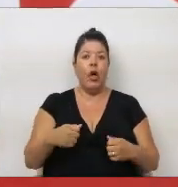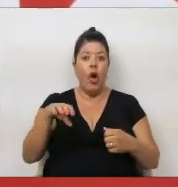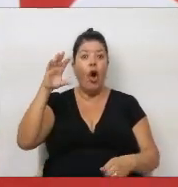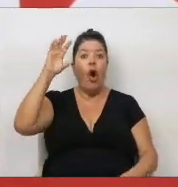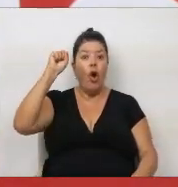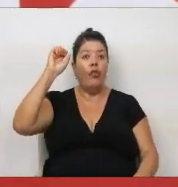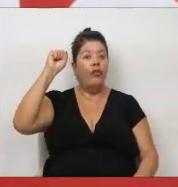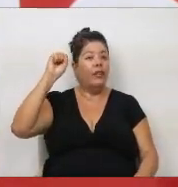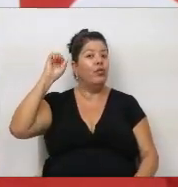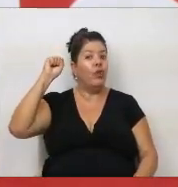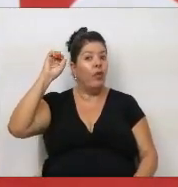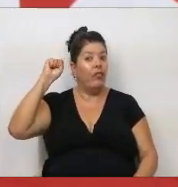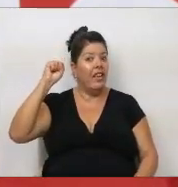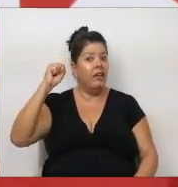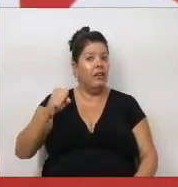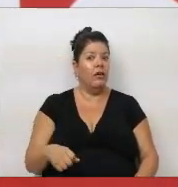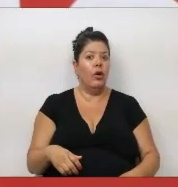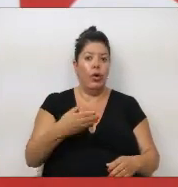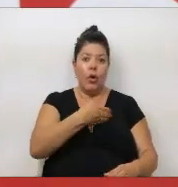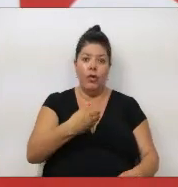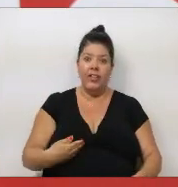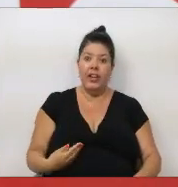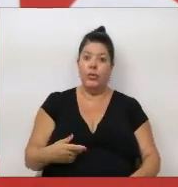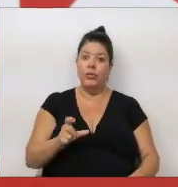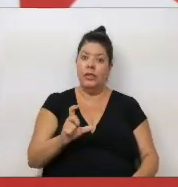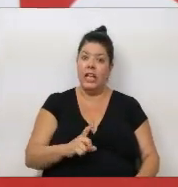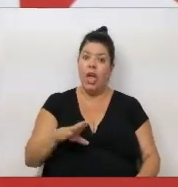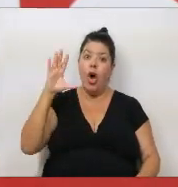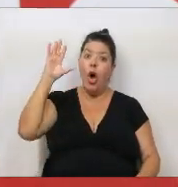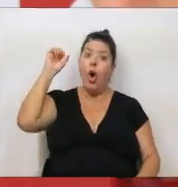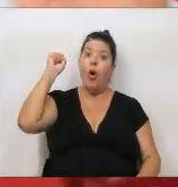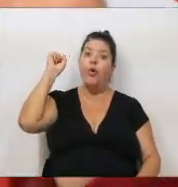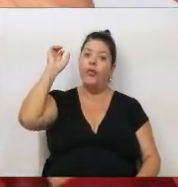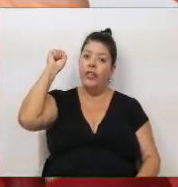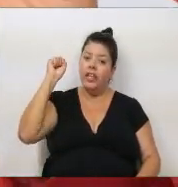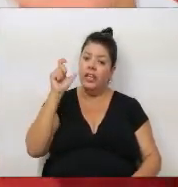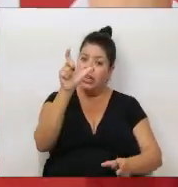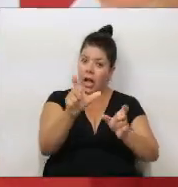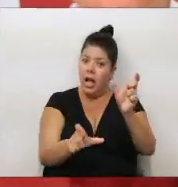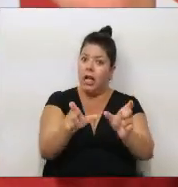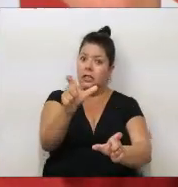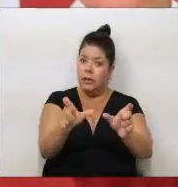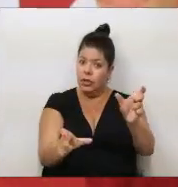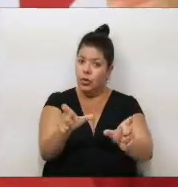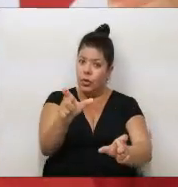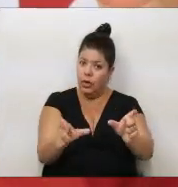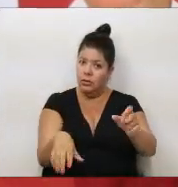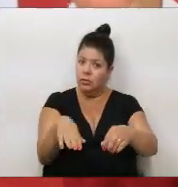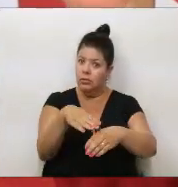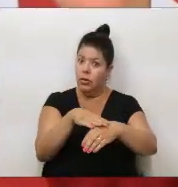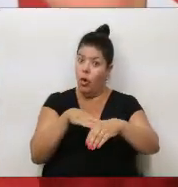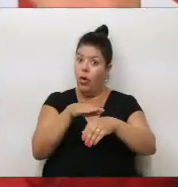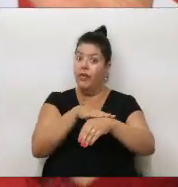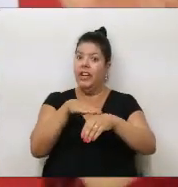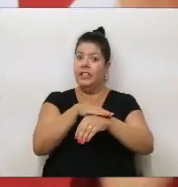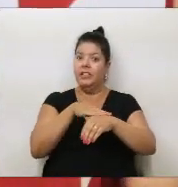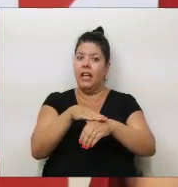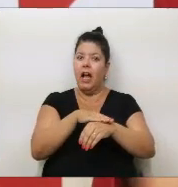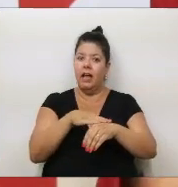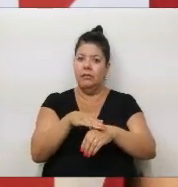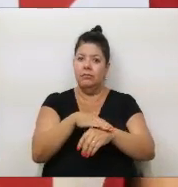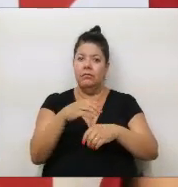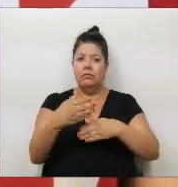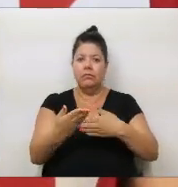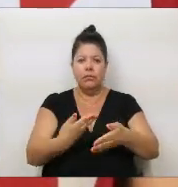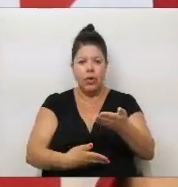Ouvido de ouvir. O governo tem que ouvir a população. Então, a garantia de governabilidade para nós vai